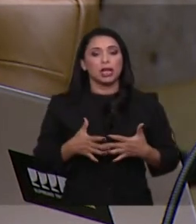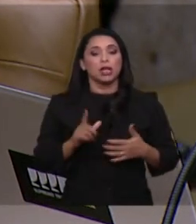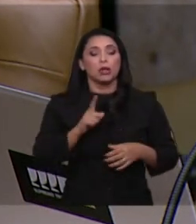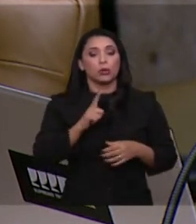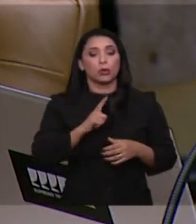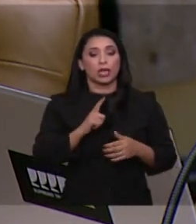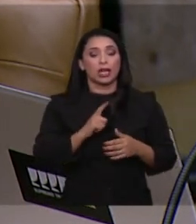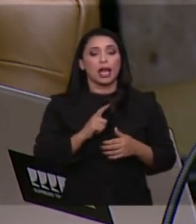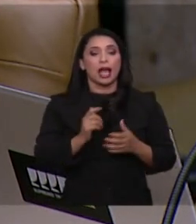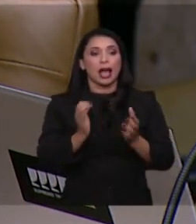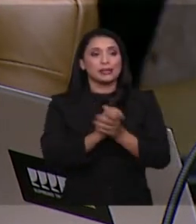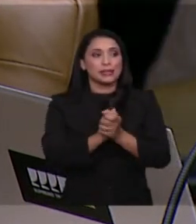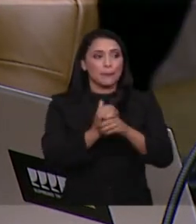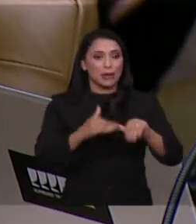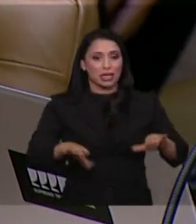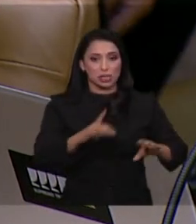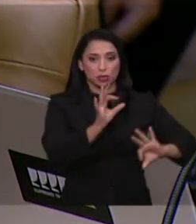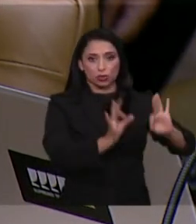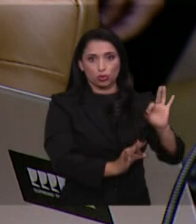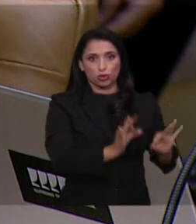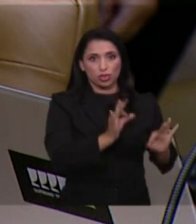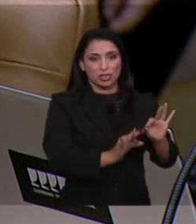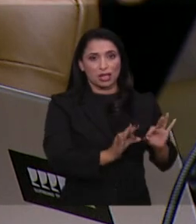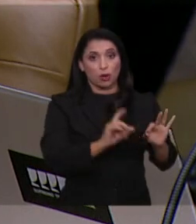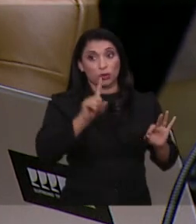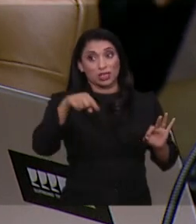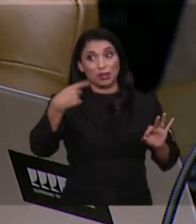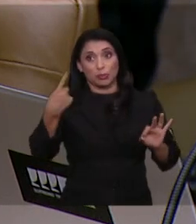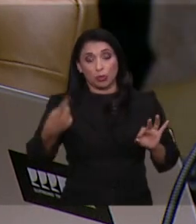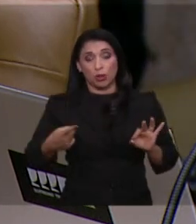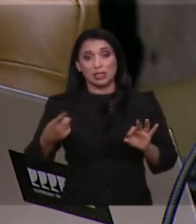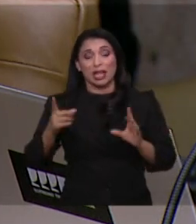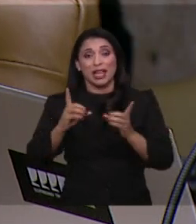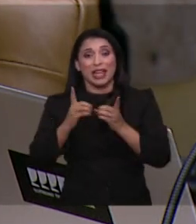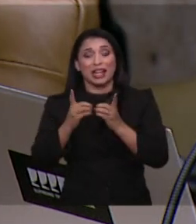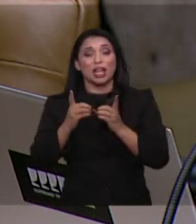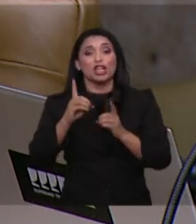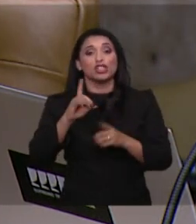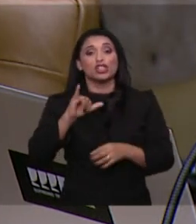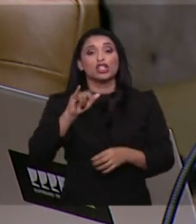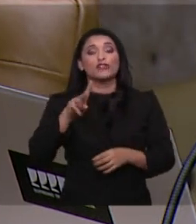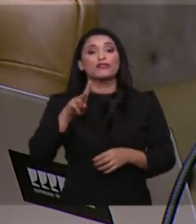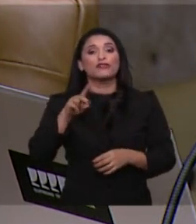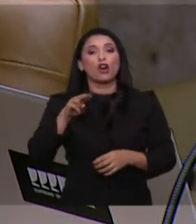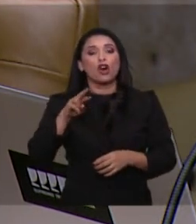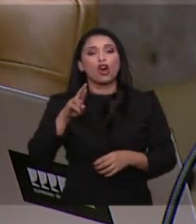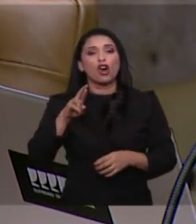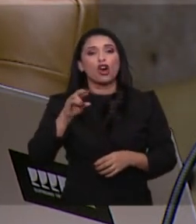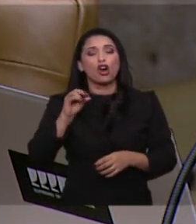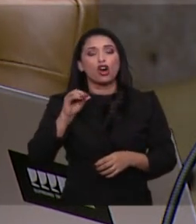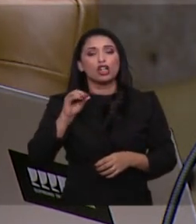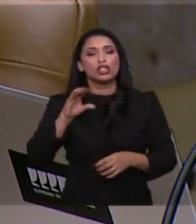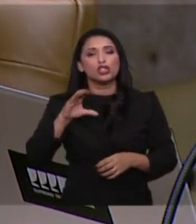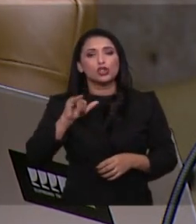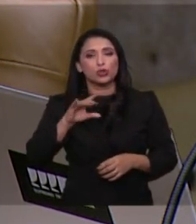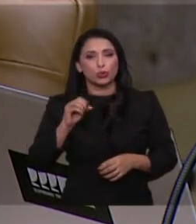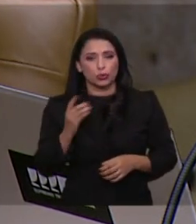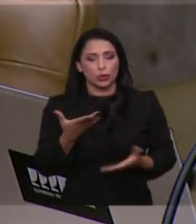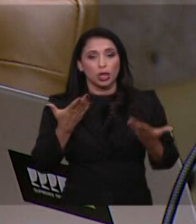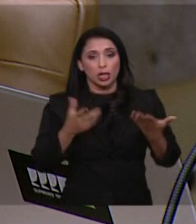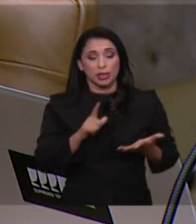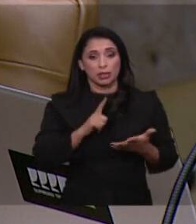separação judicial em que se converteu o antigo divórcio. Criou-se desde 1977, com o advento da legislação do divórcio,